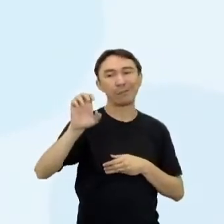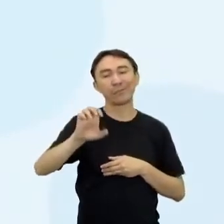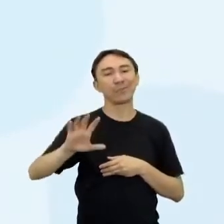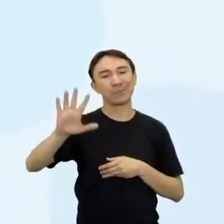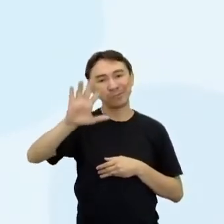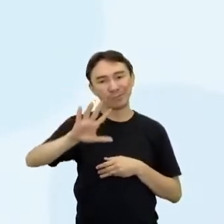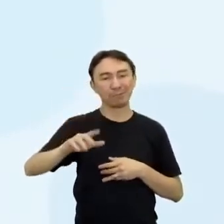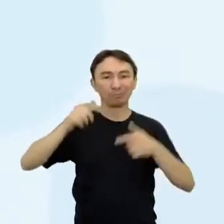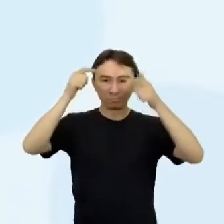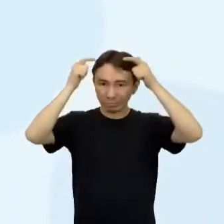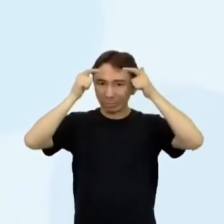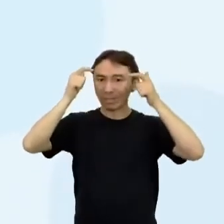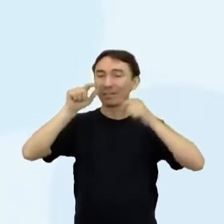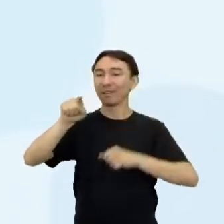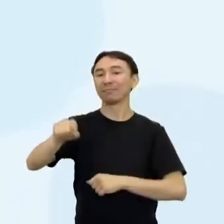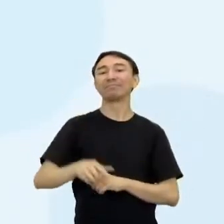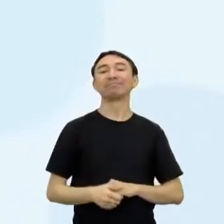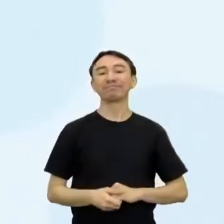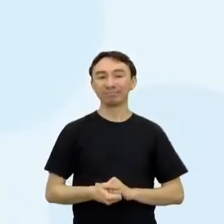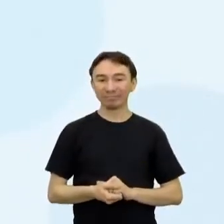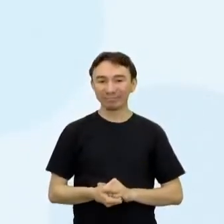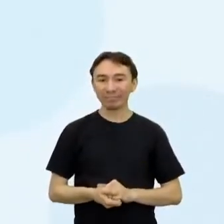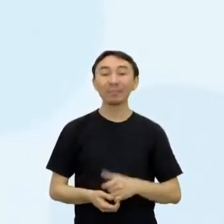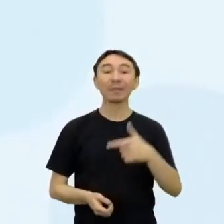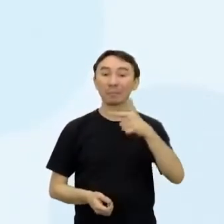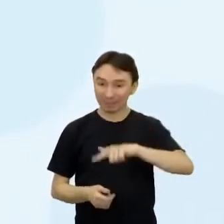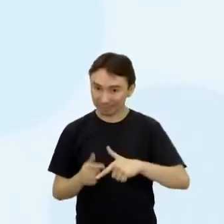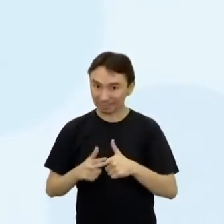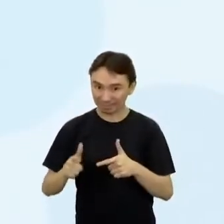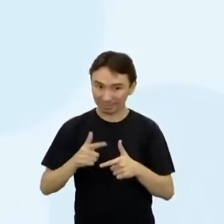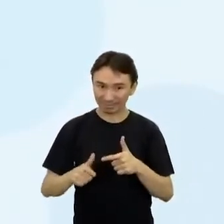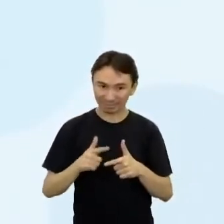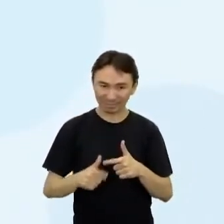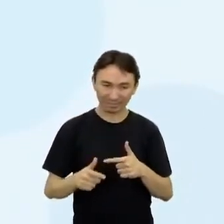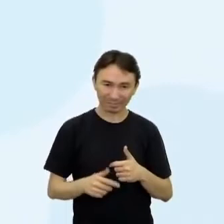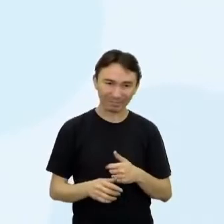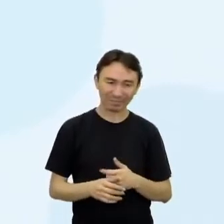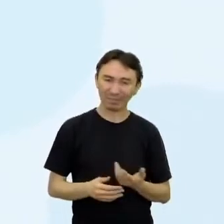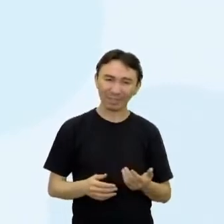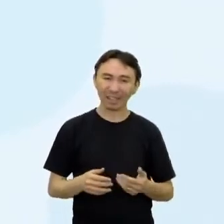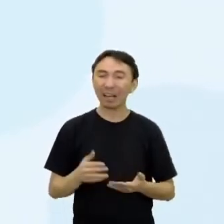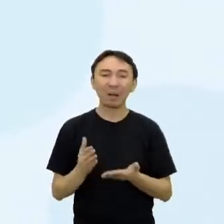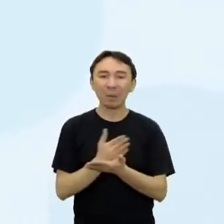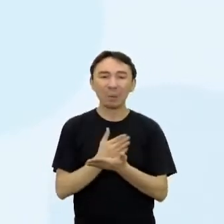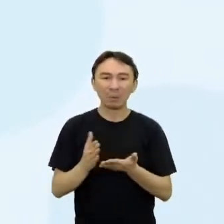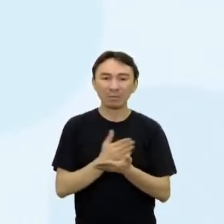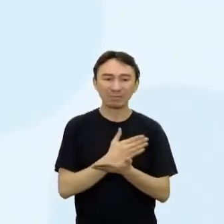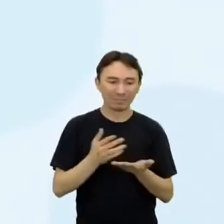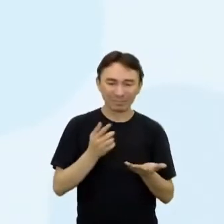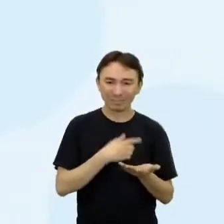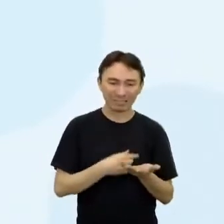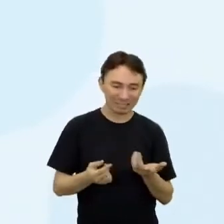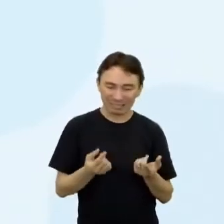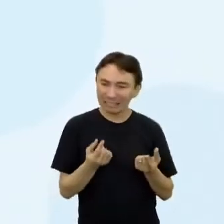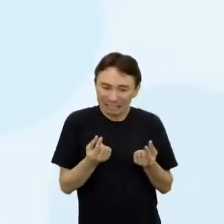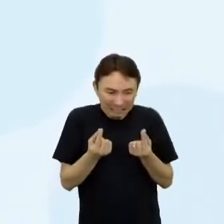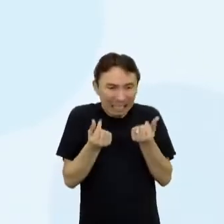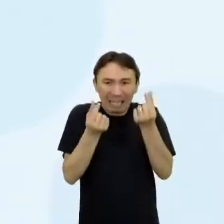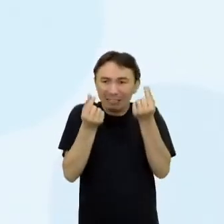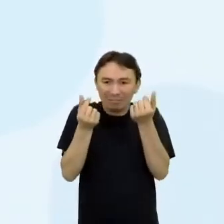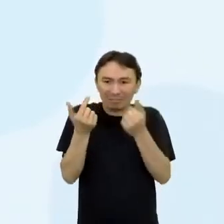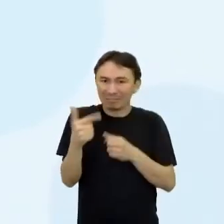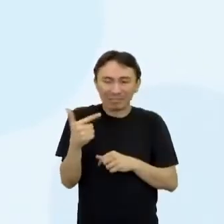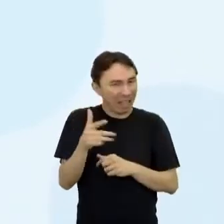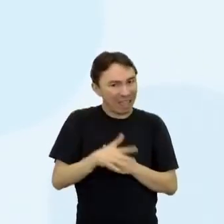Pro? Sim. Muitos donatários não possuíam recursos para desenvolver a capitania. Gente, territórios imensos,